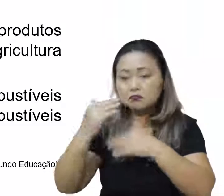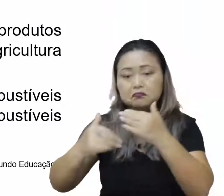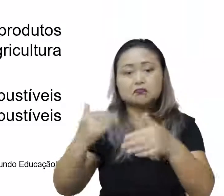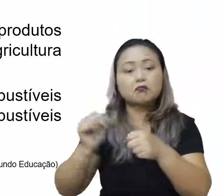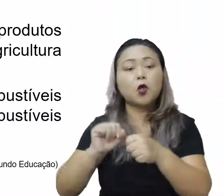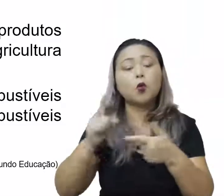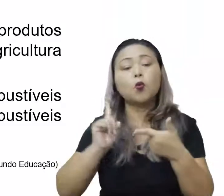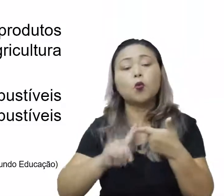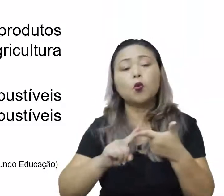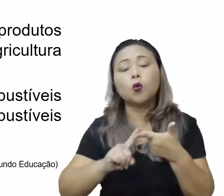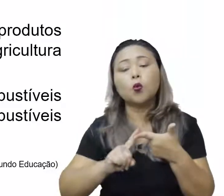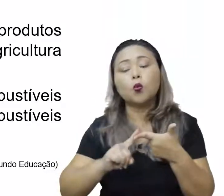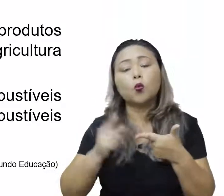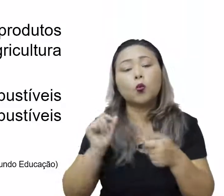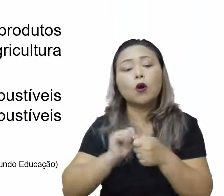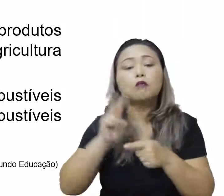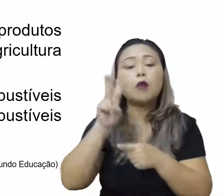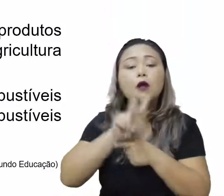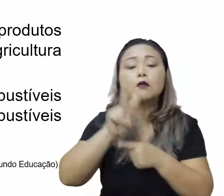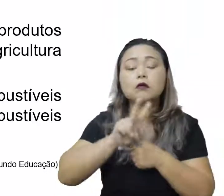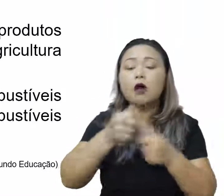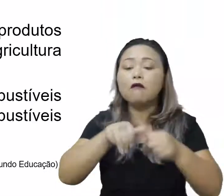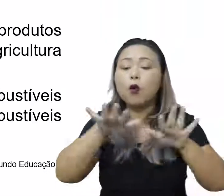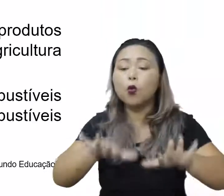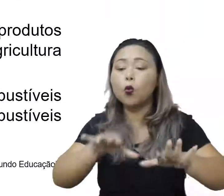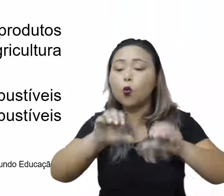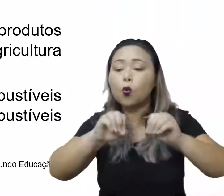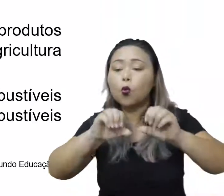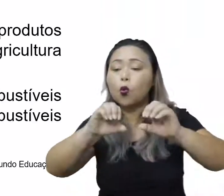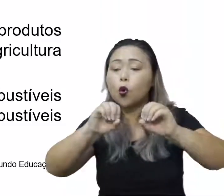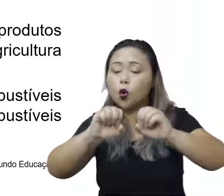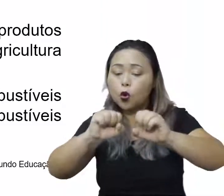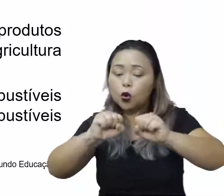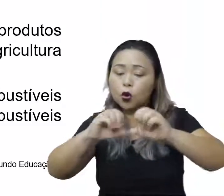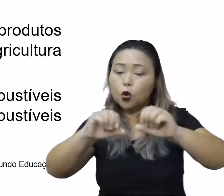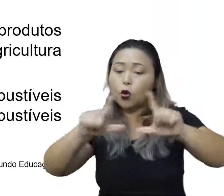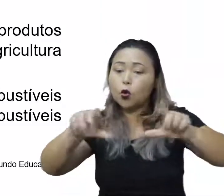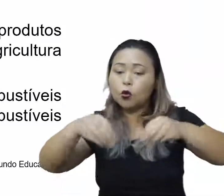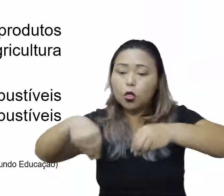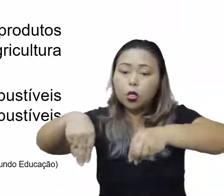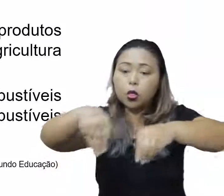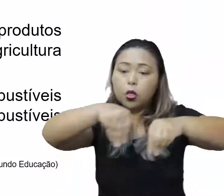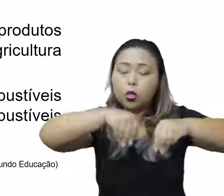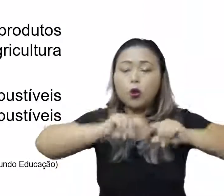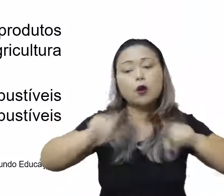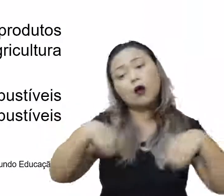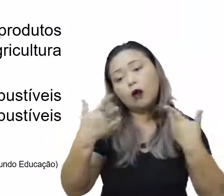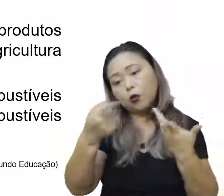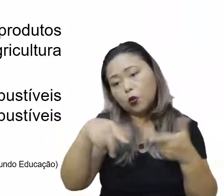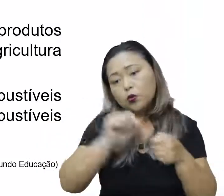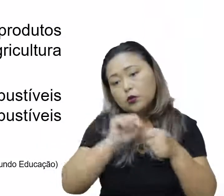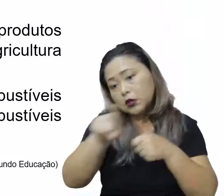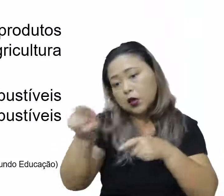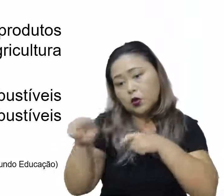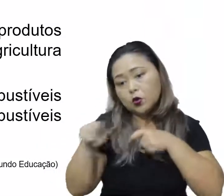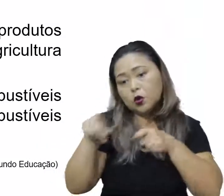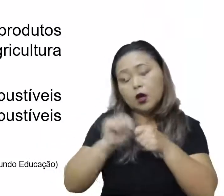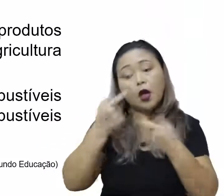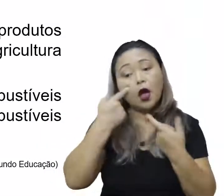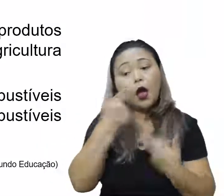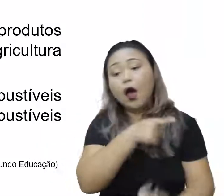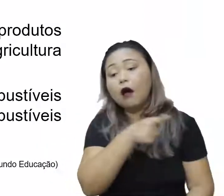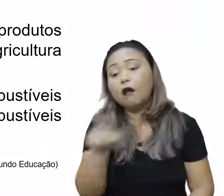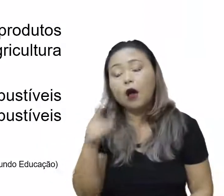Outra coisa que a gente pode fazer é preservar e conservar o solo. Provavelmente, você aí que está no campo pode já ter